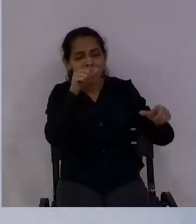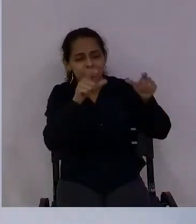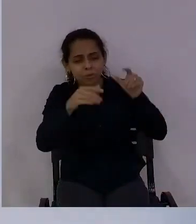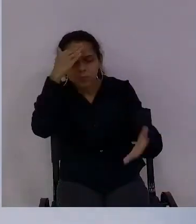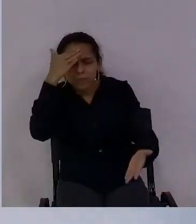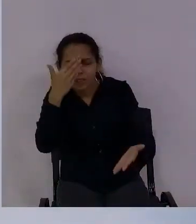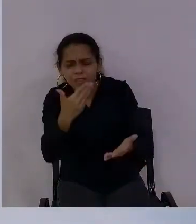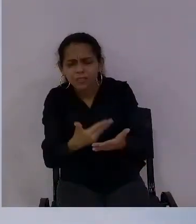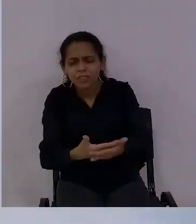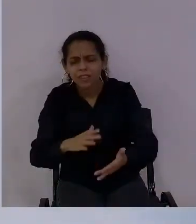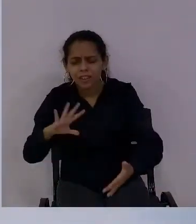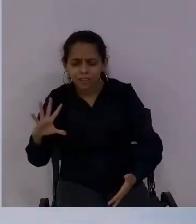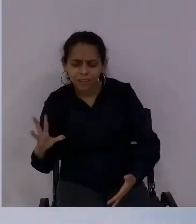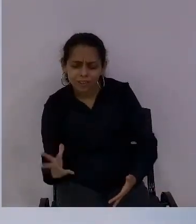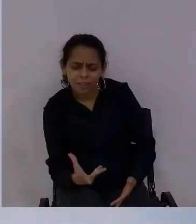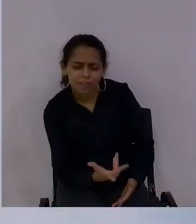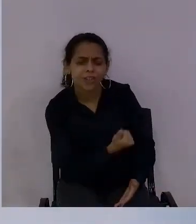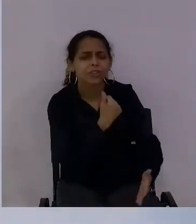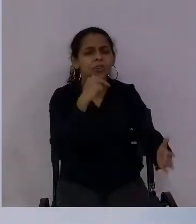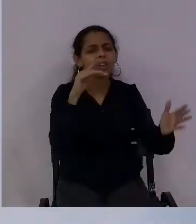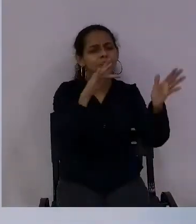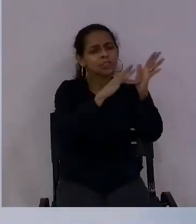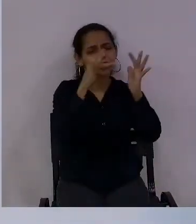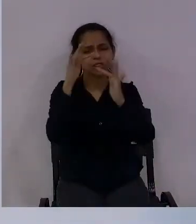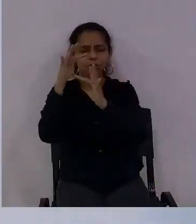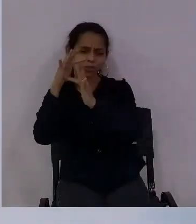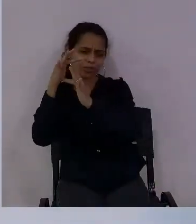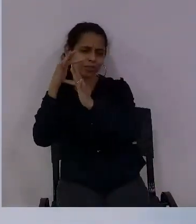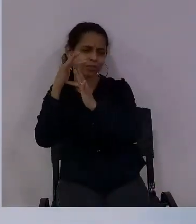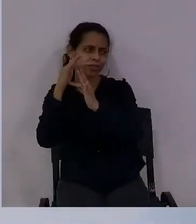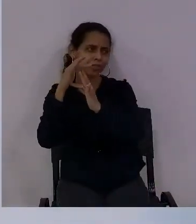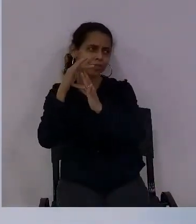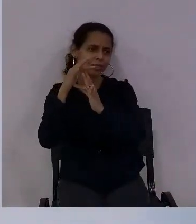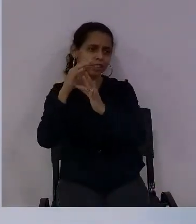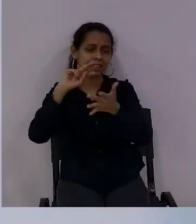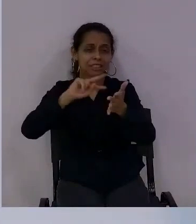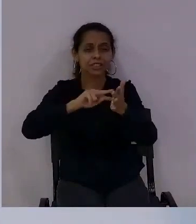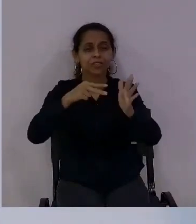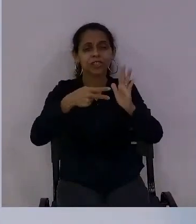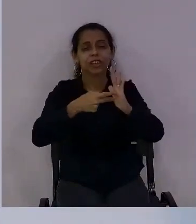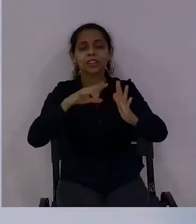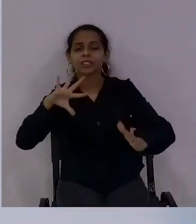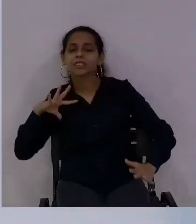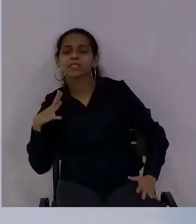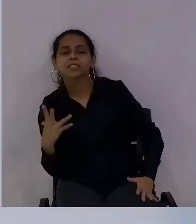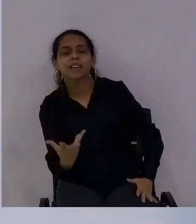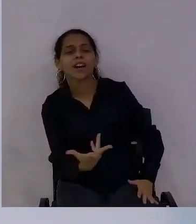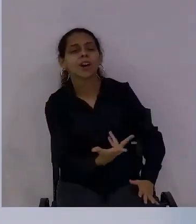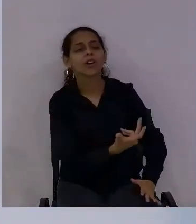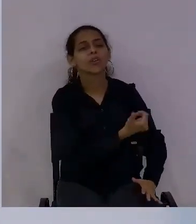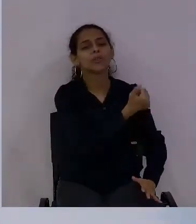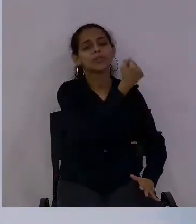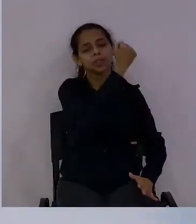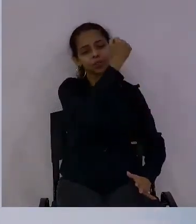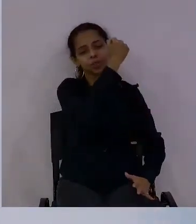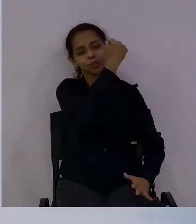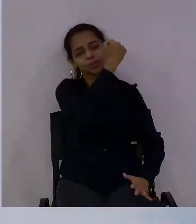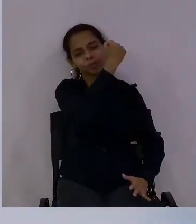Jesus. O nome dele é Jesus, o Salvador. Vamos colocar em pé?